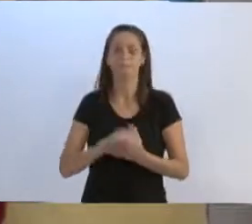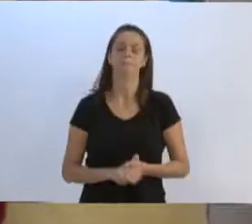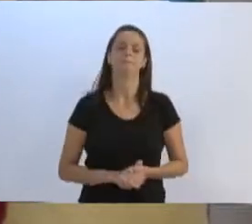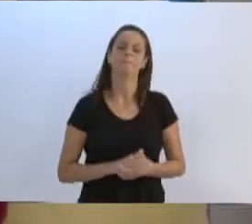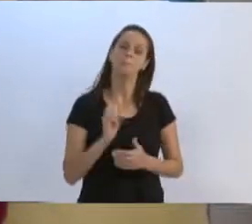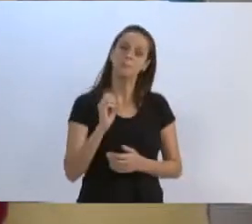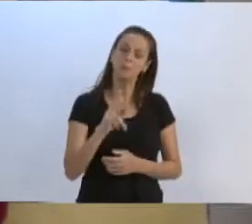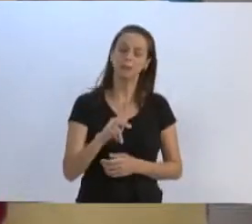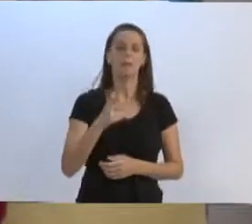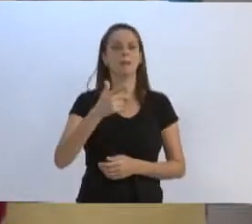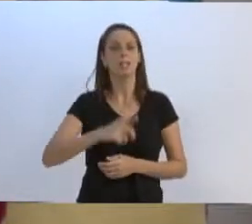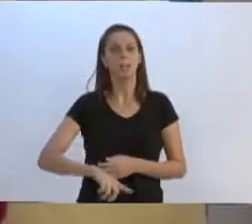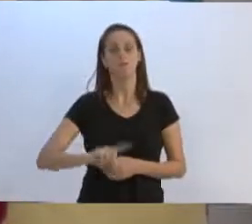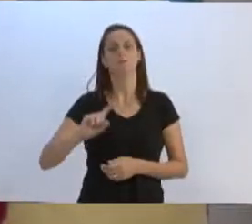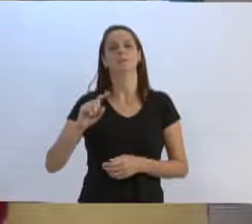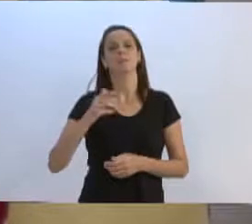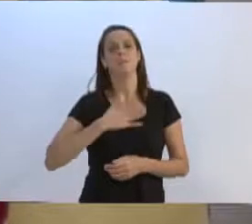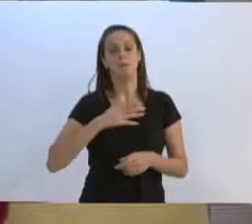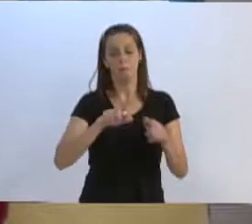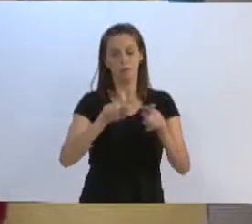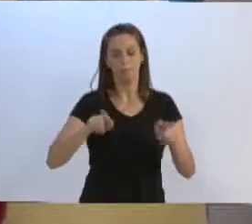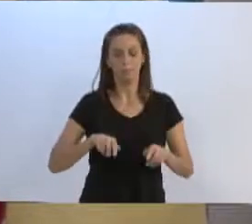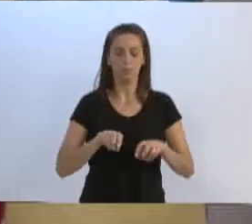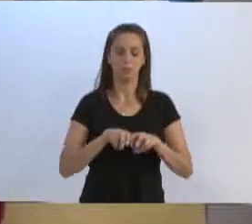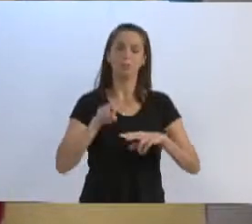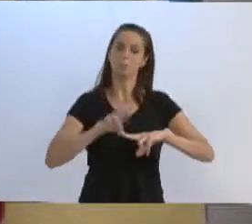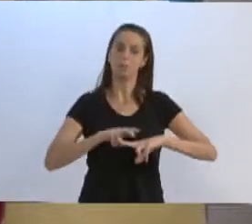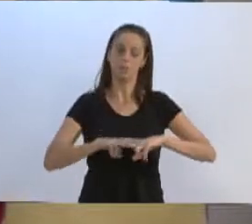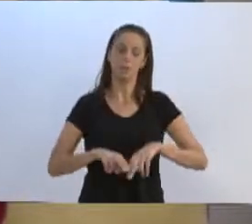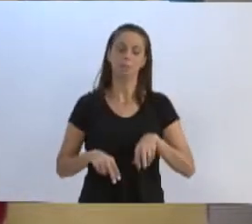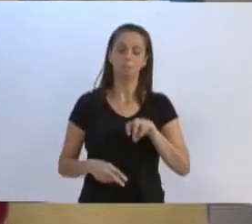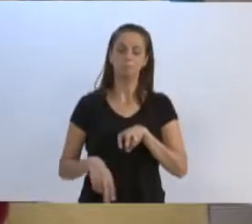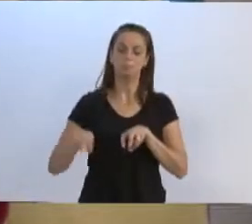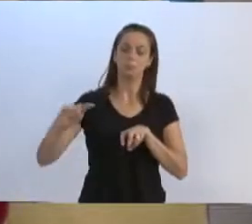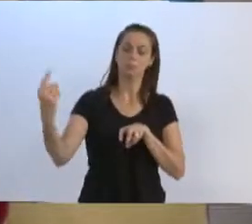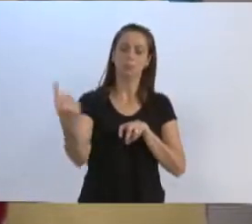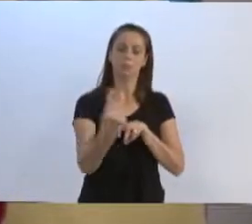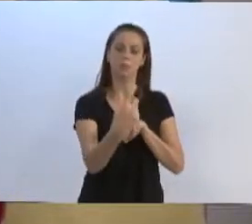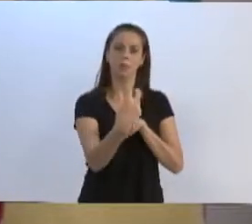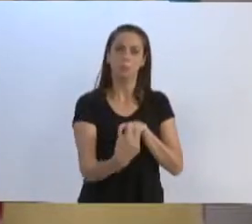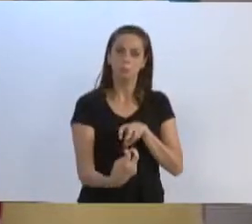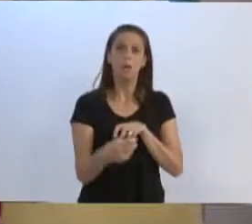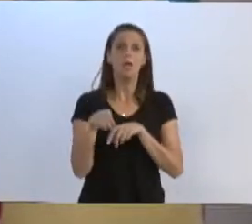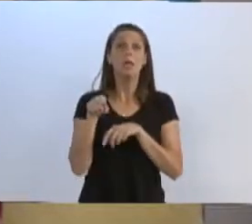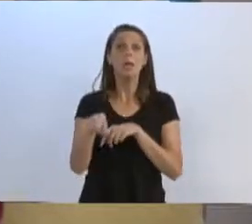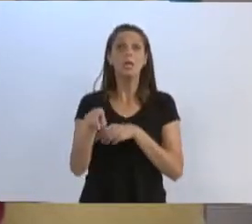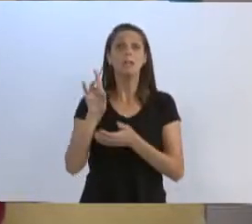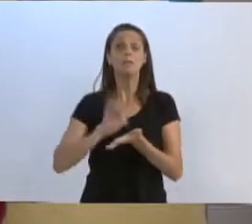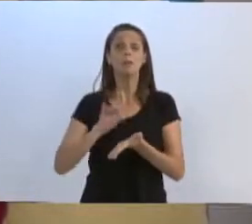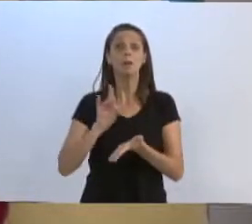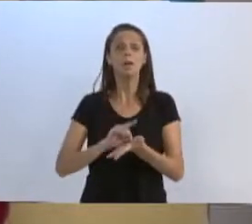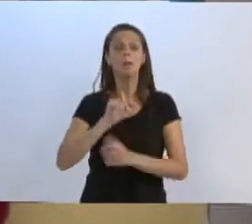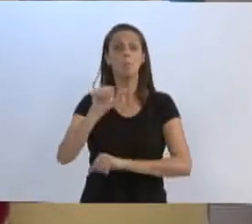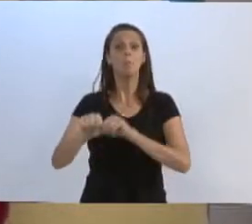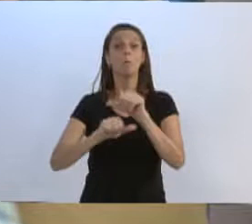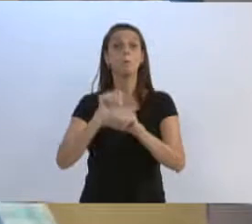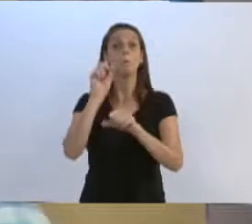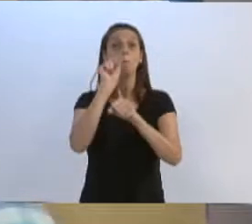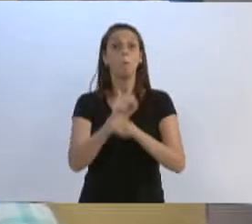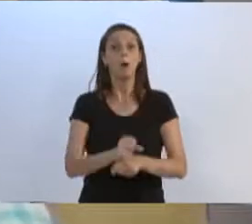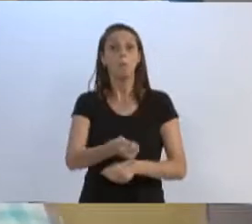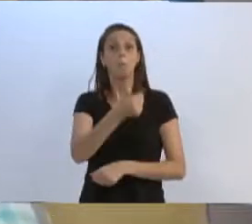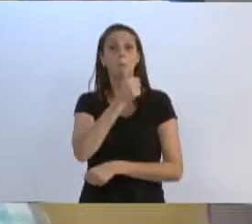visitar, ficamos amigos. Ele se transformou num homem sóbrio, salvou a sua família, salvou a sua